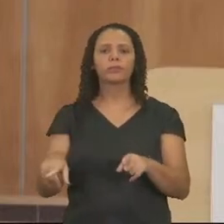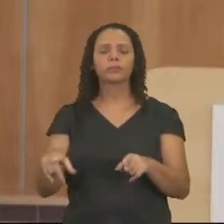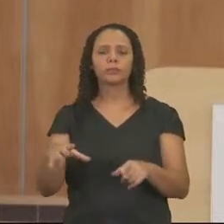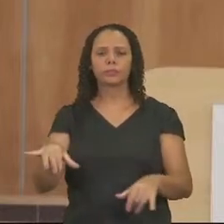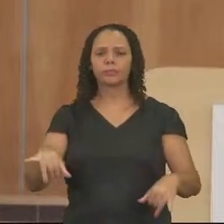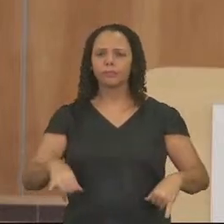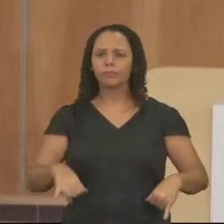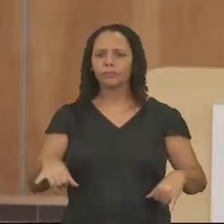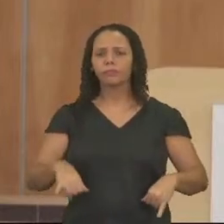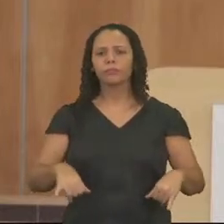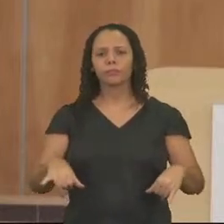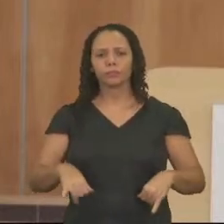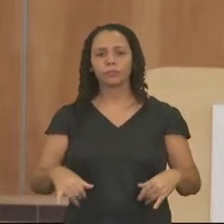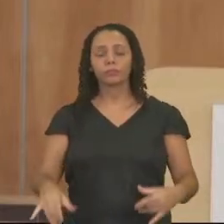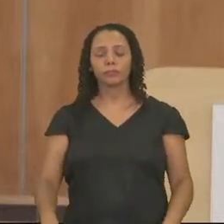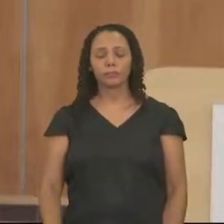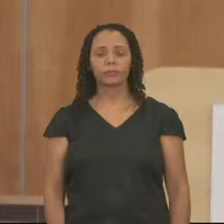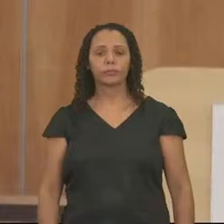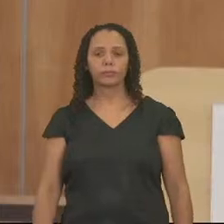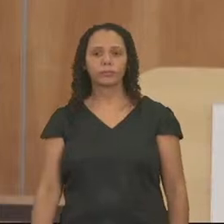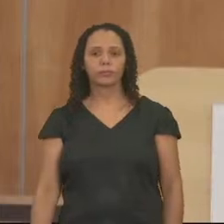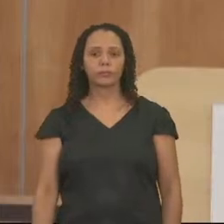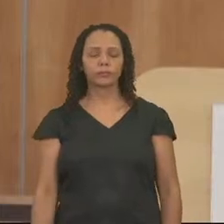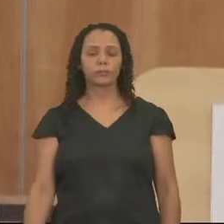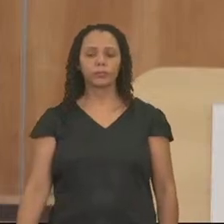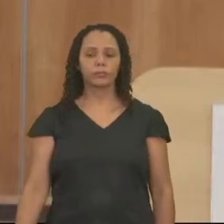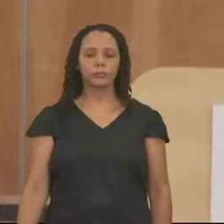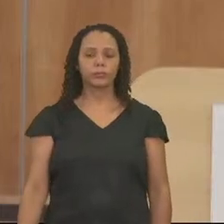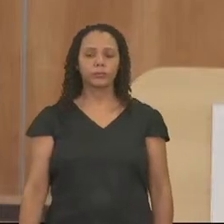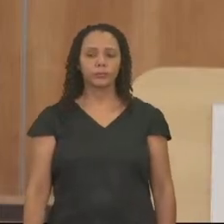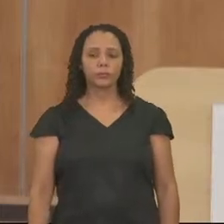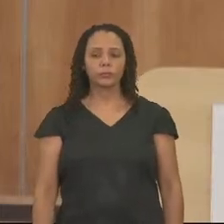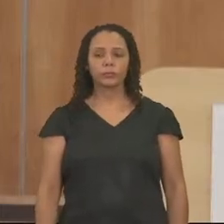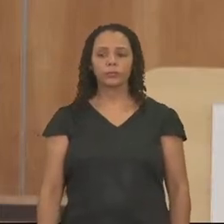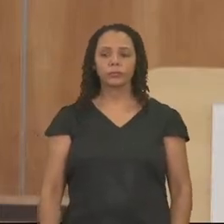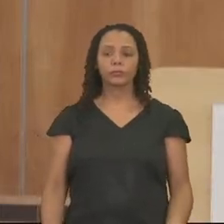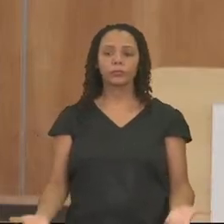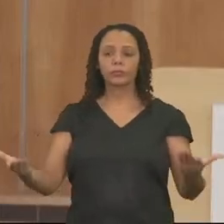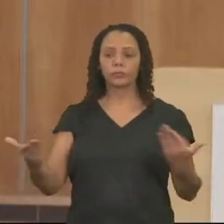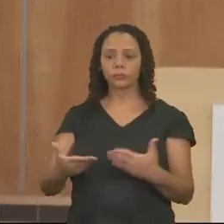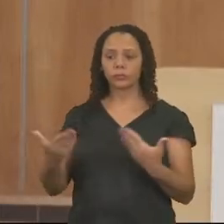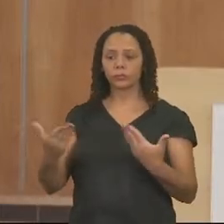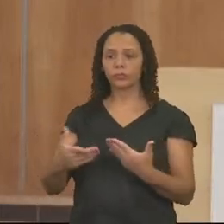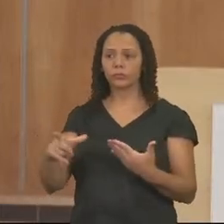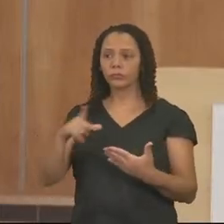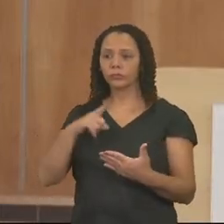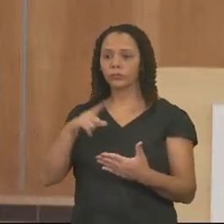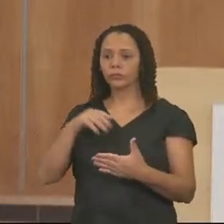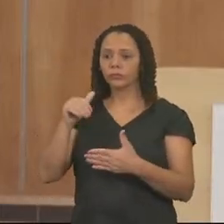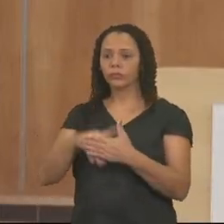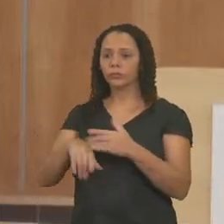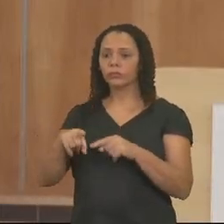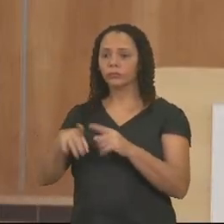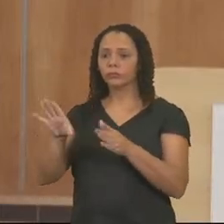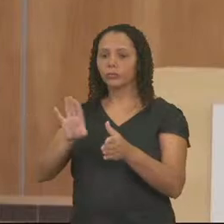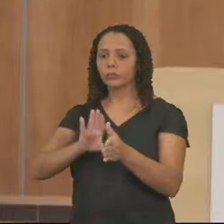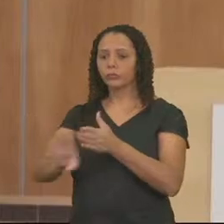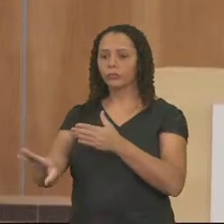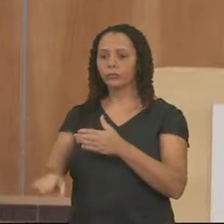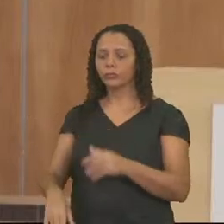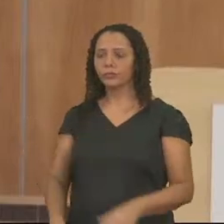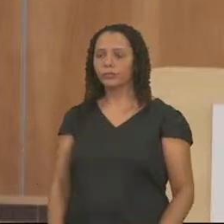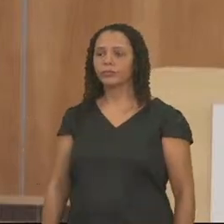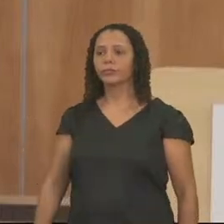em todas as esferas possíveis. Era para ser votado hoje, fiquei sabendo que provavelmente será retirado de pauta,